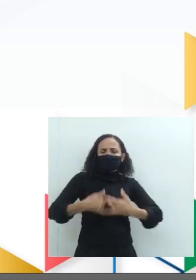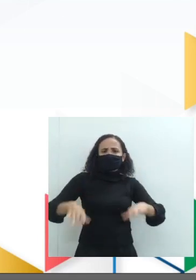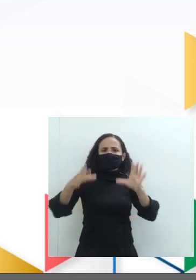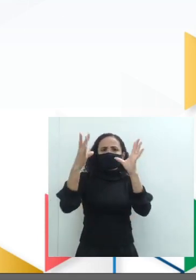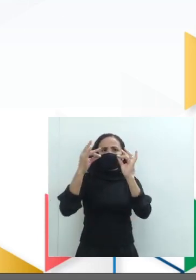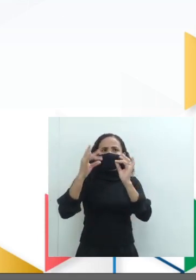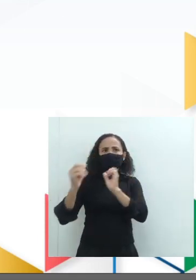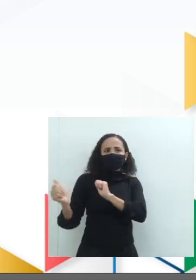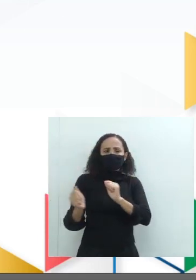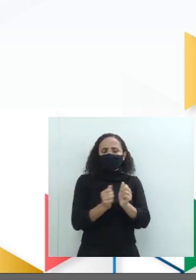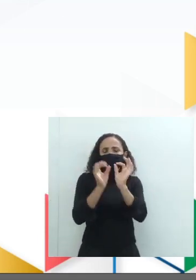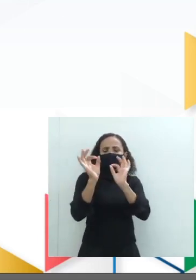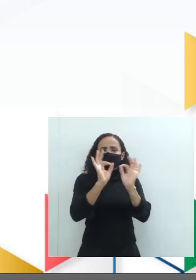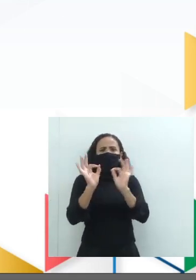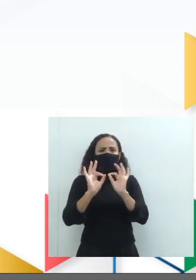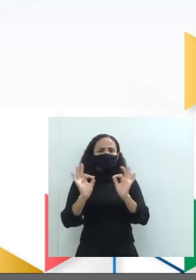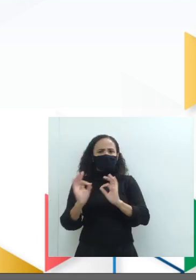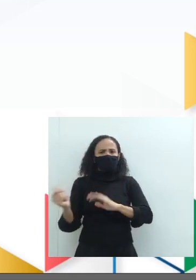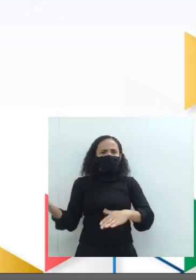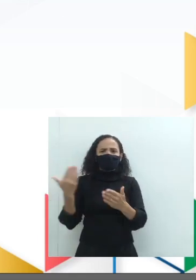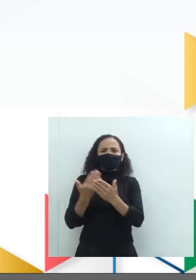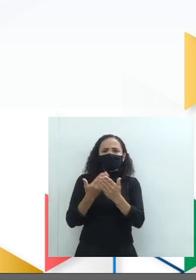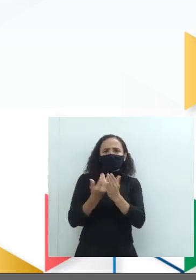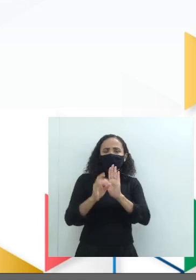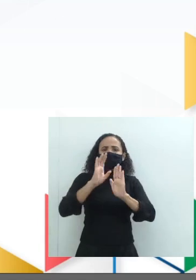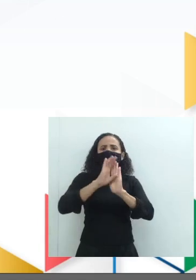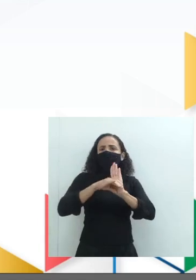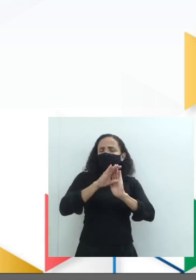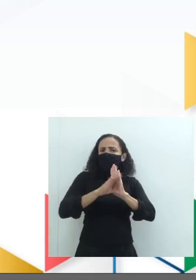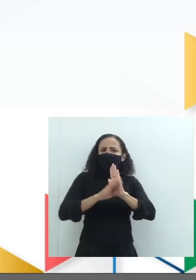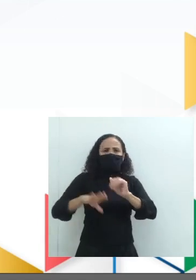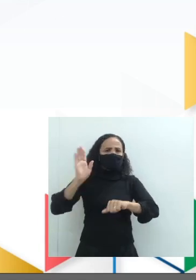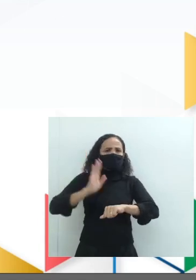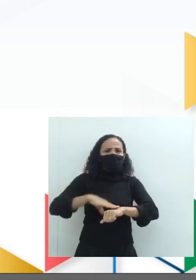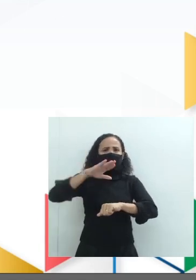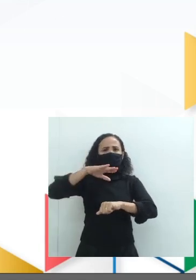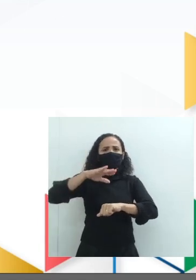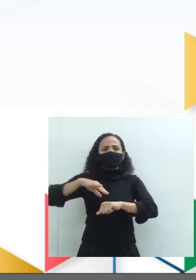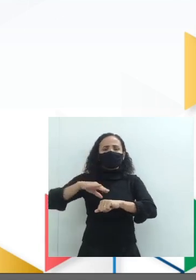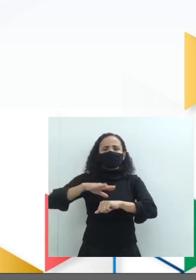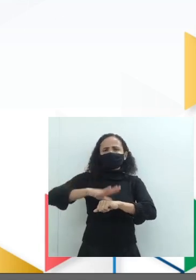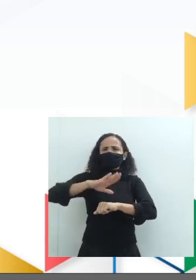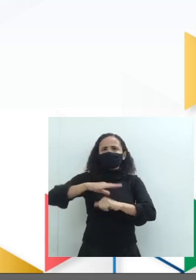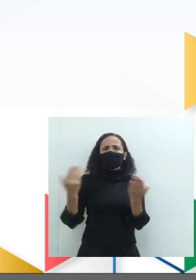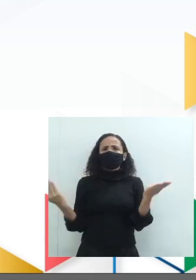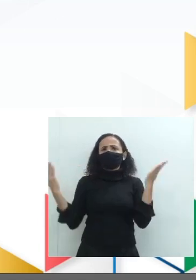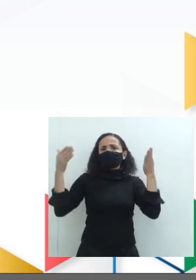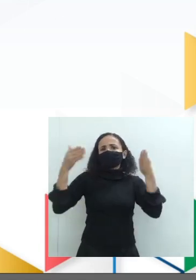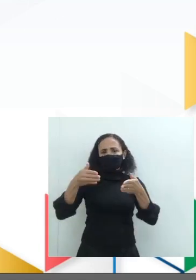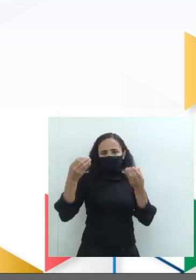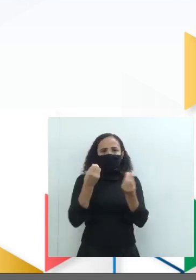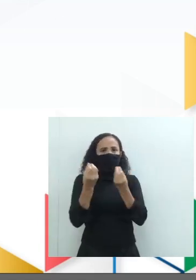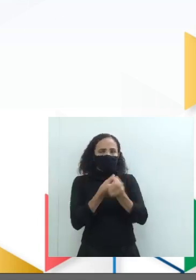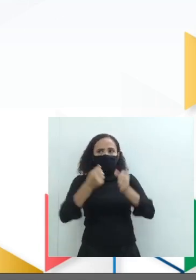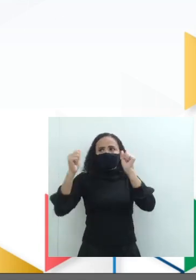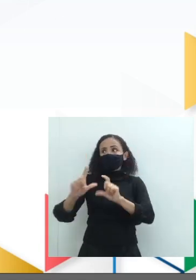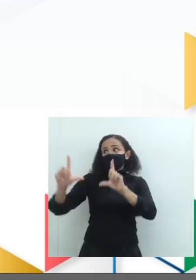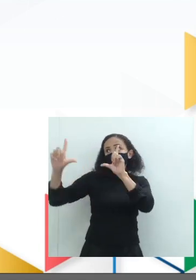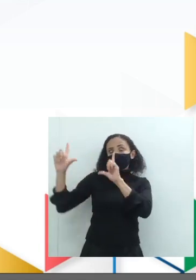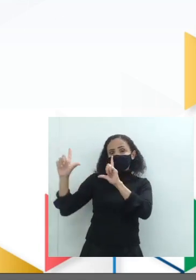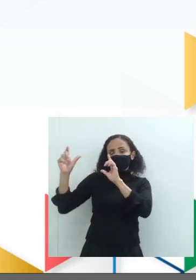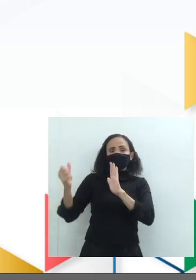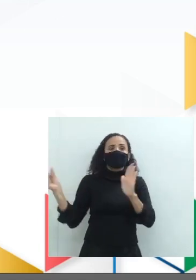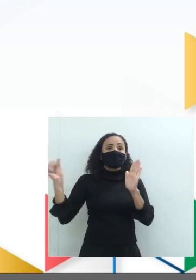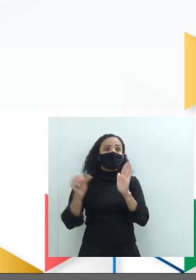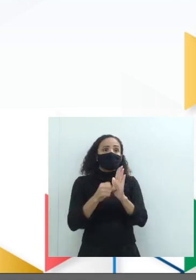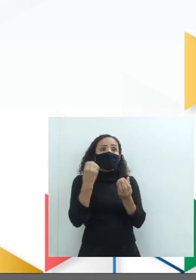está dentro dos polígonos, só que ele tem um conceito mais específico. Então vê comigo aí no slide e acompanha.